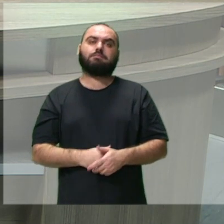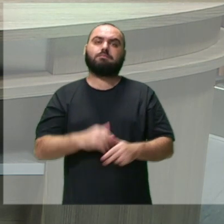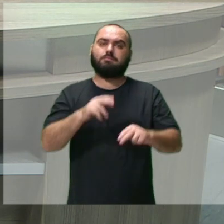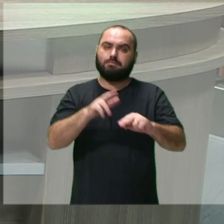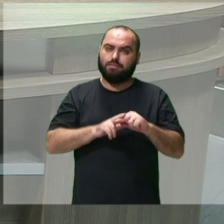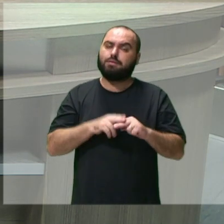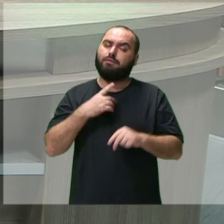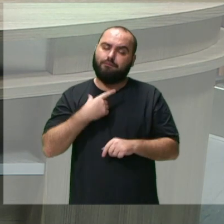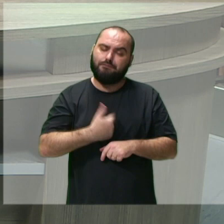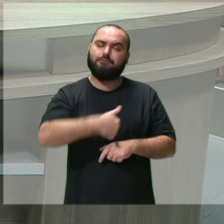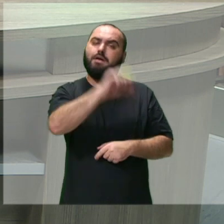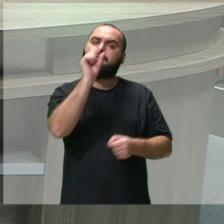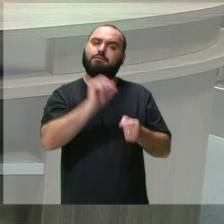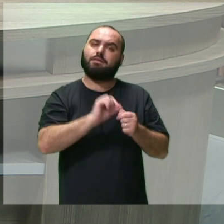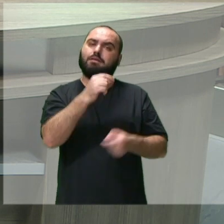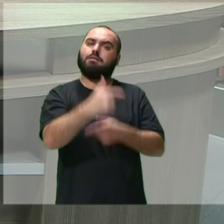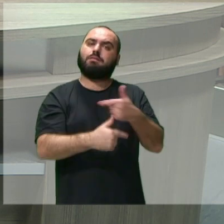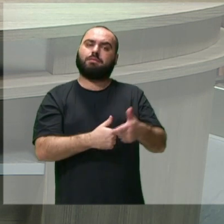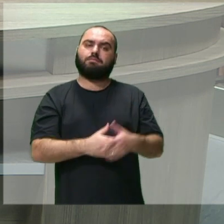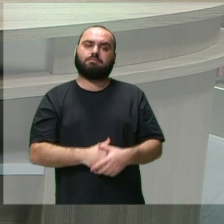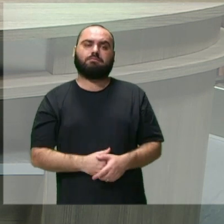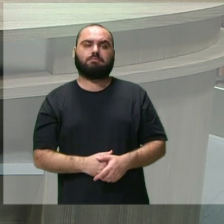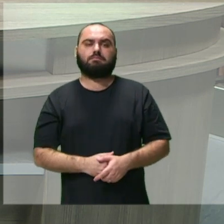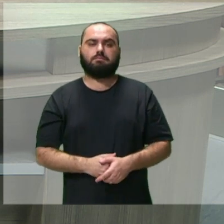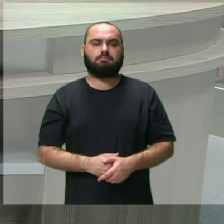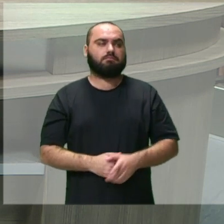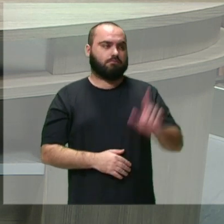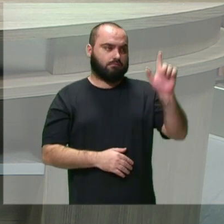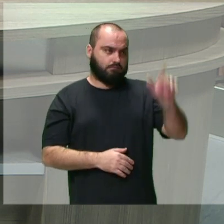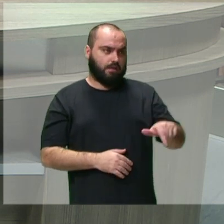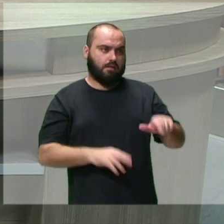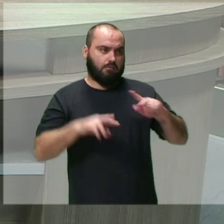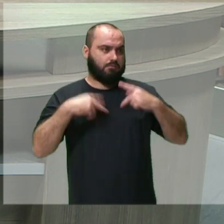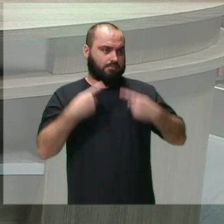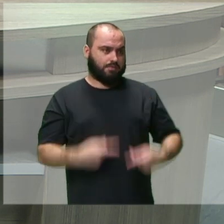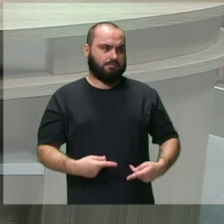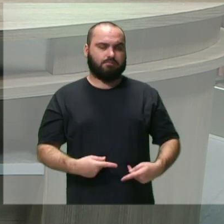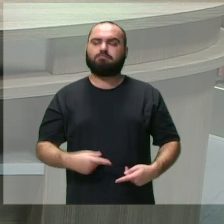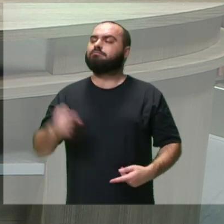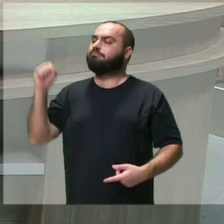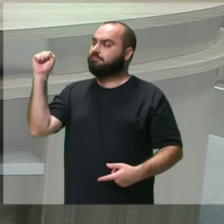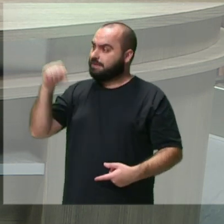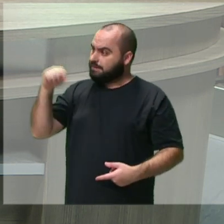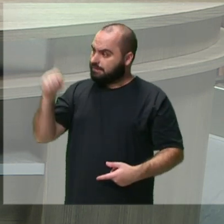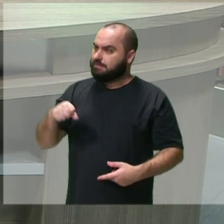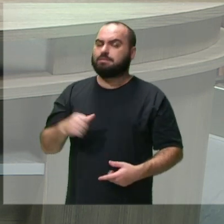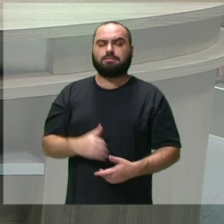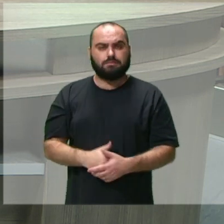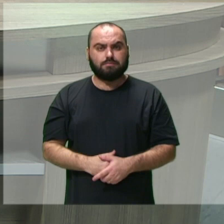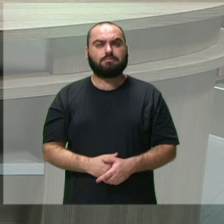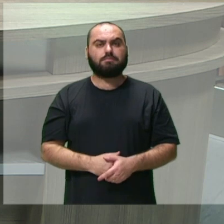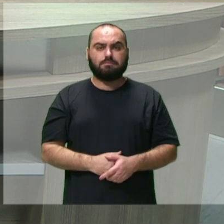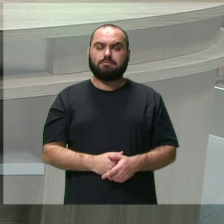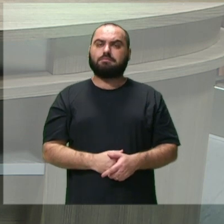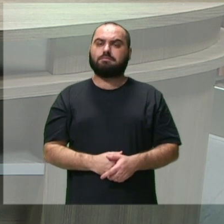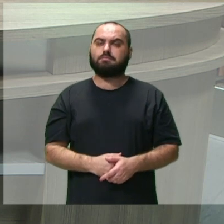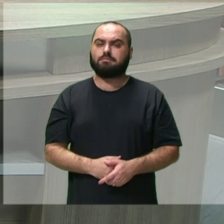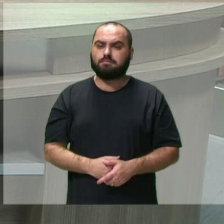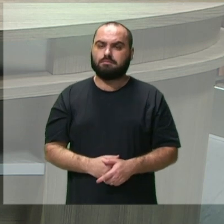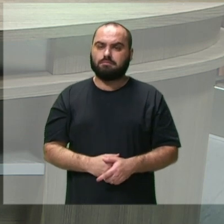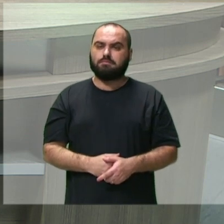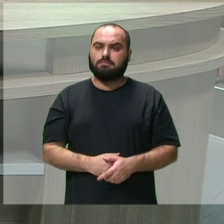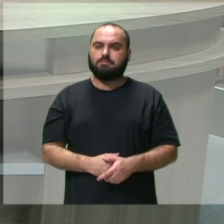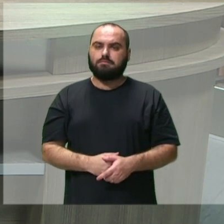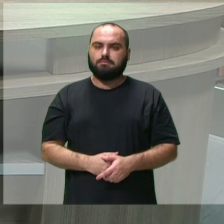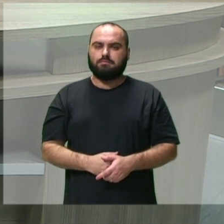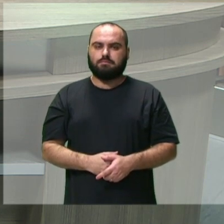faz esse exercício mental. Esse é o trabalho essencialmente humano, né? Eu cheguei... Olha, e tem uma dúvida, isso é polêmico, gostaria até de conversar